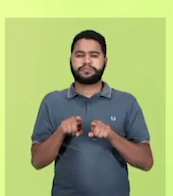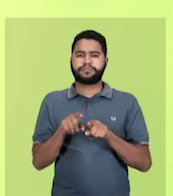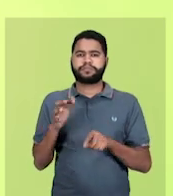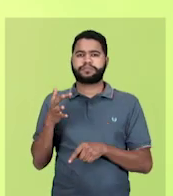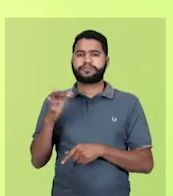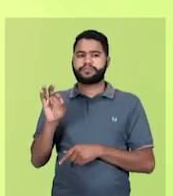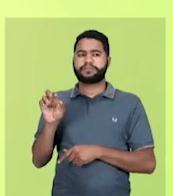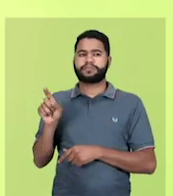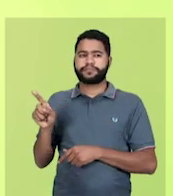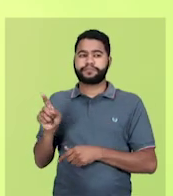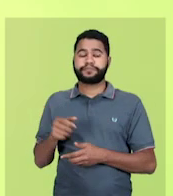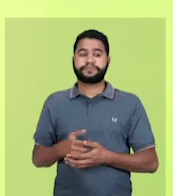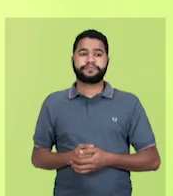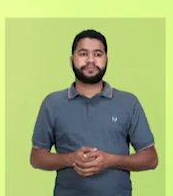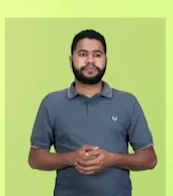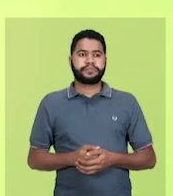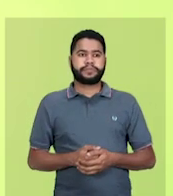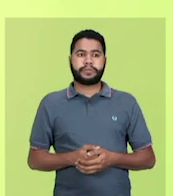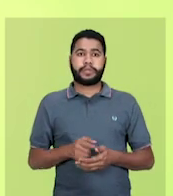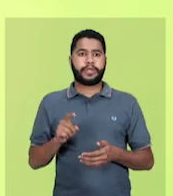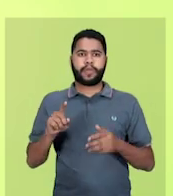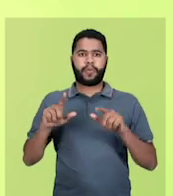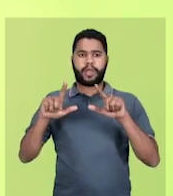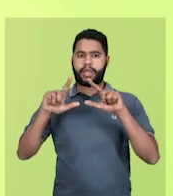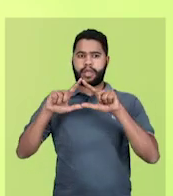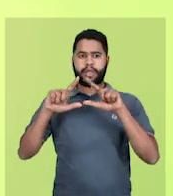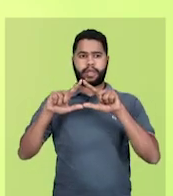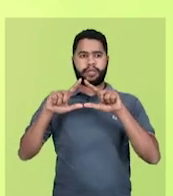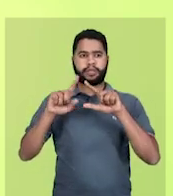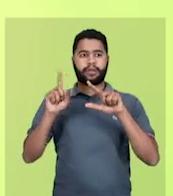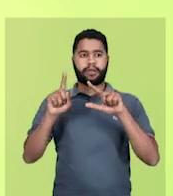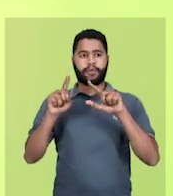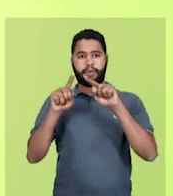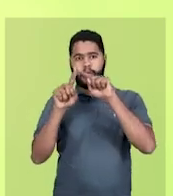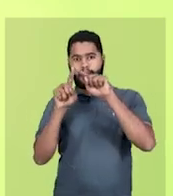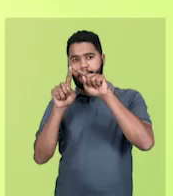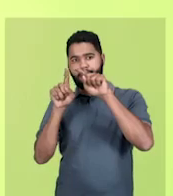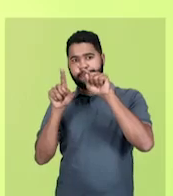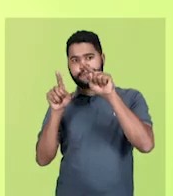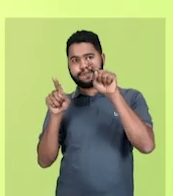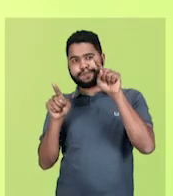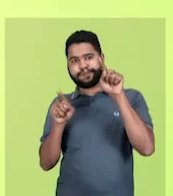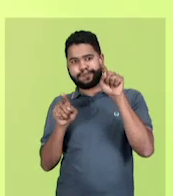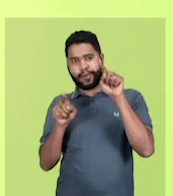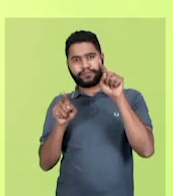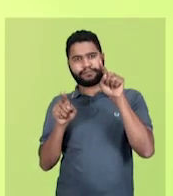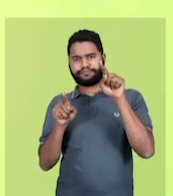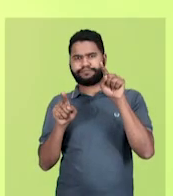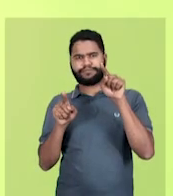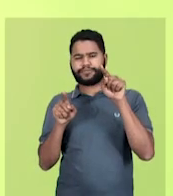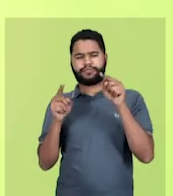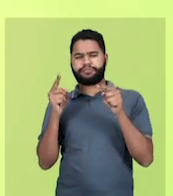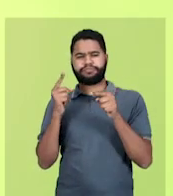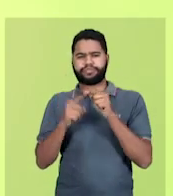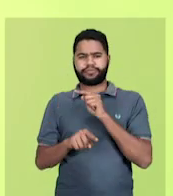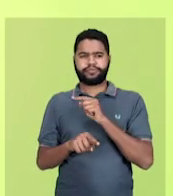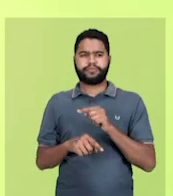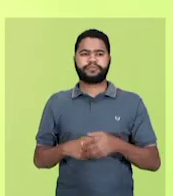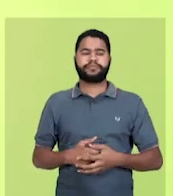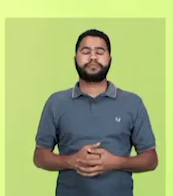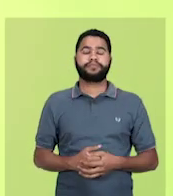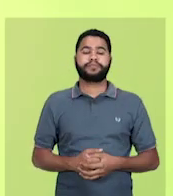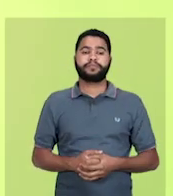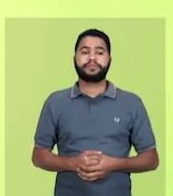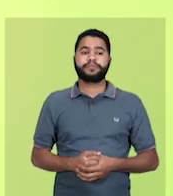desce e não é triângulo porque isso aqui é uma circunferência então um setor circular chance